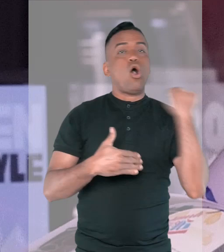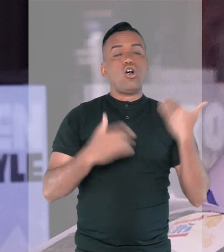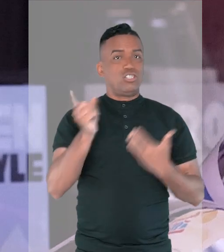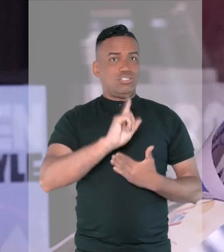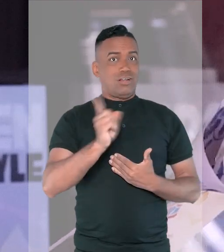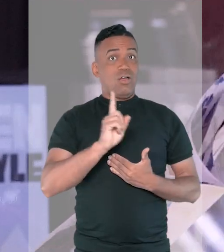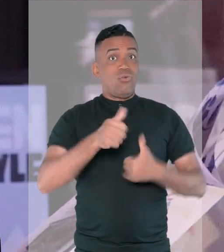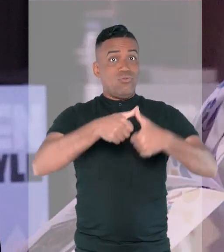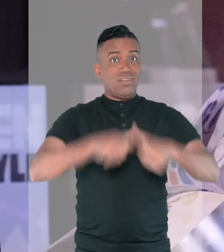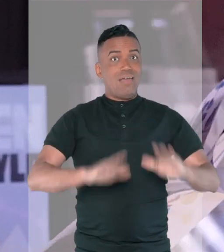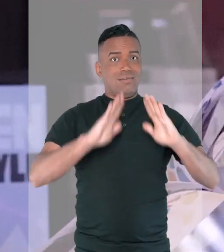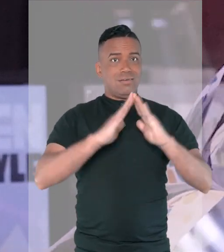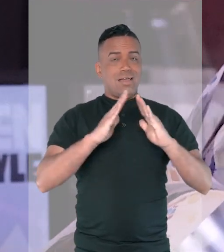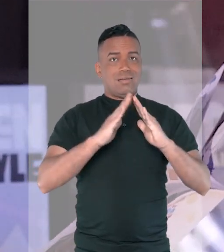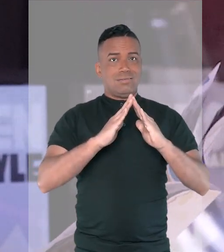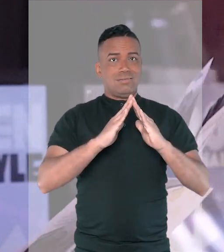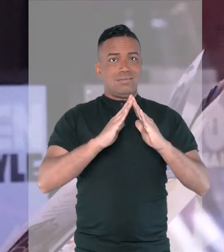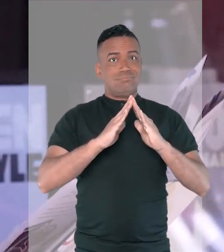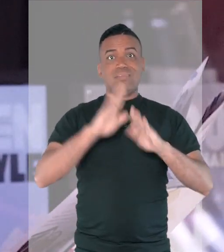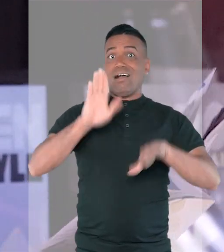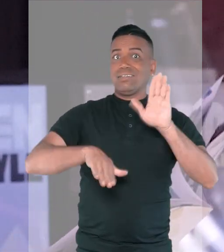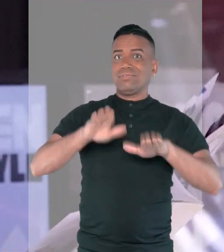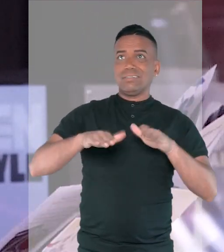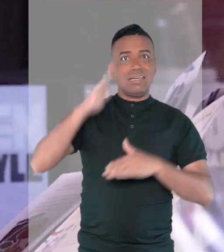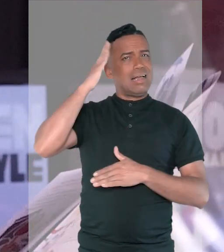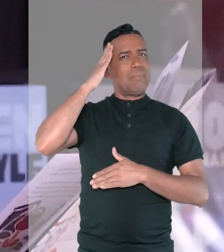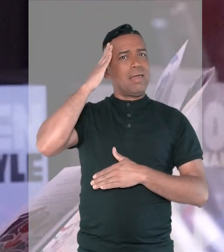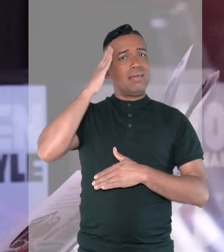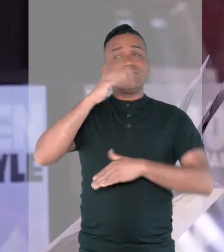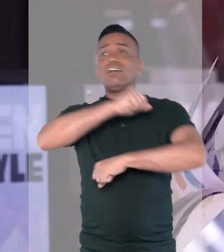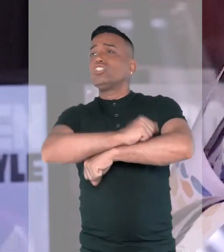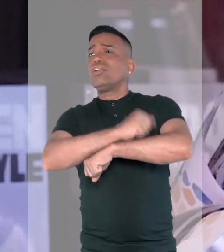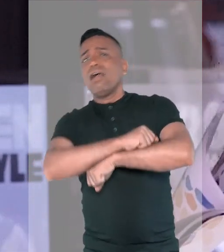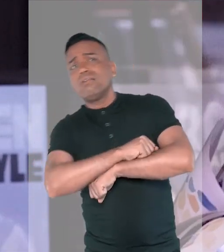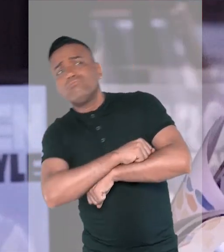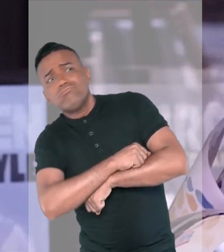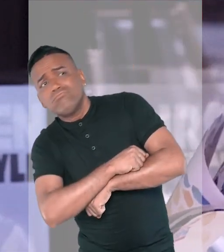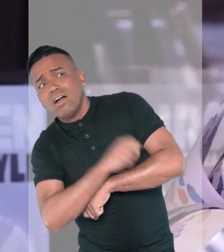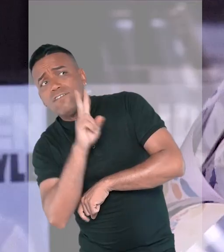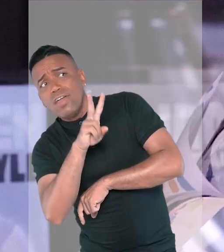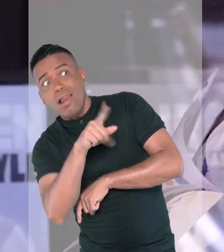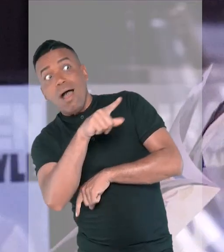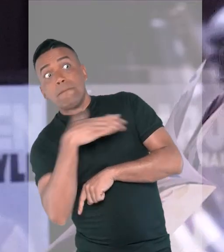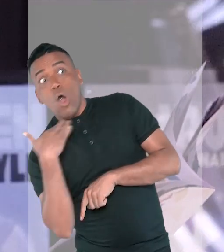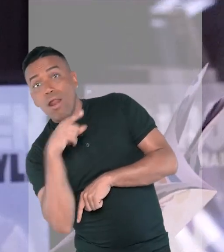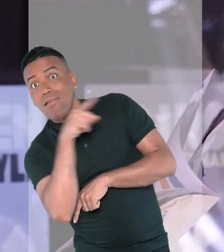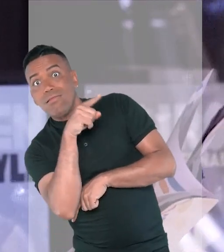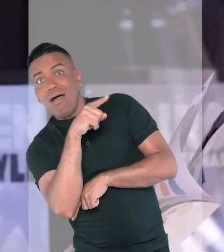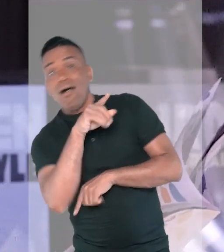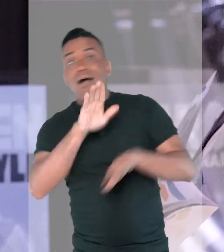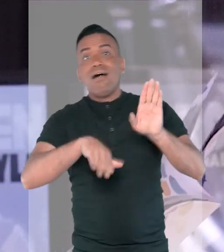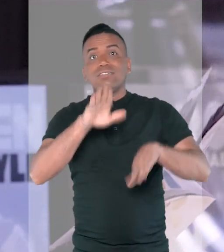dela, então eu fiquei em casa. Vez por outra, eu colocava minha cabeça para fora da janela e a morte continuava